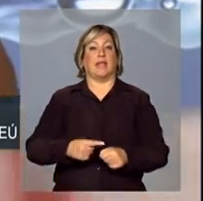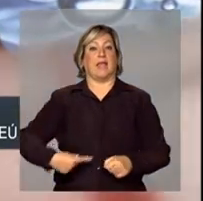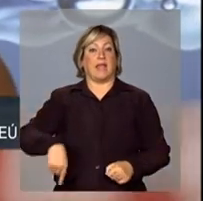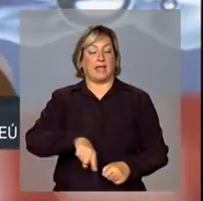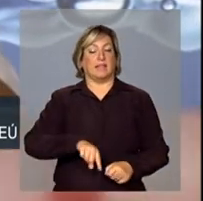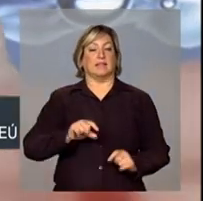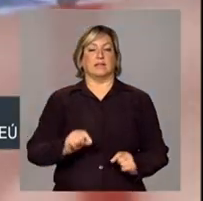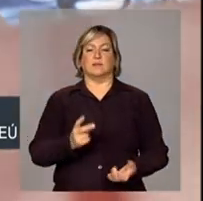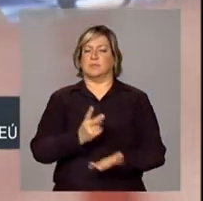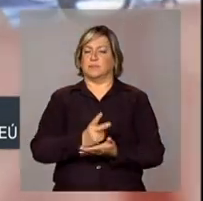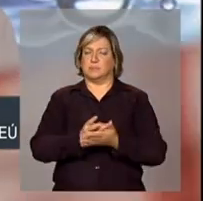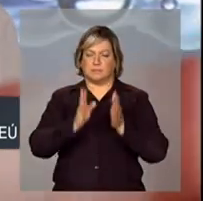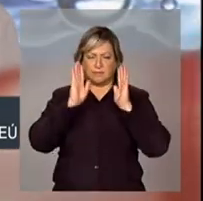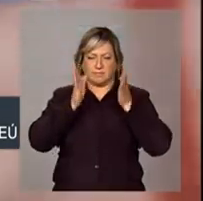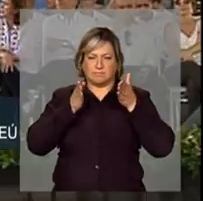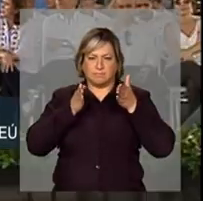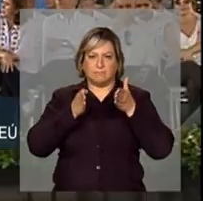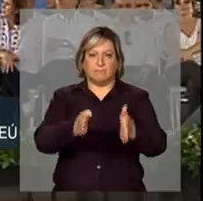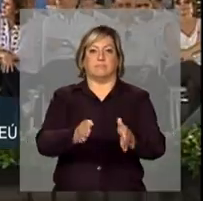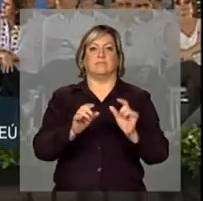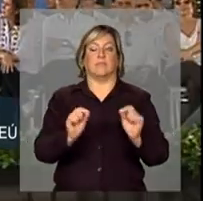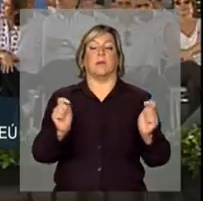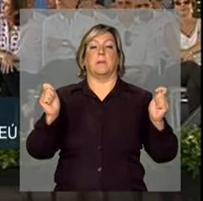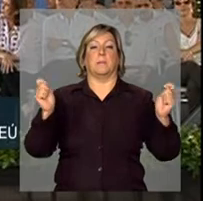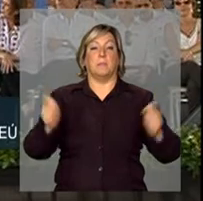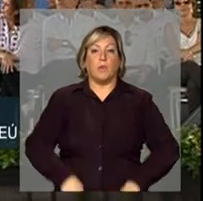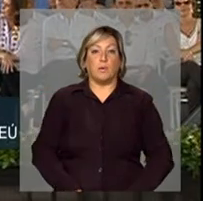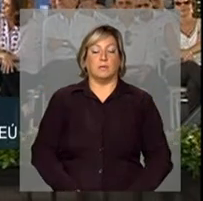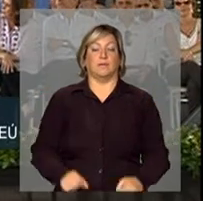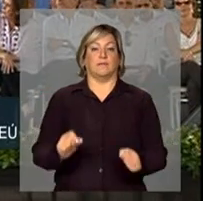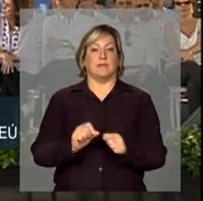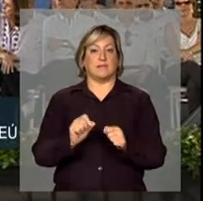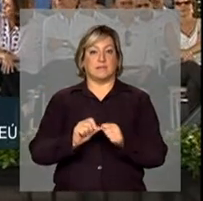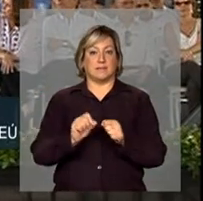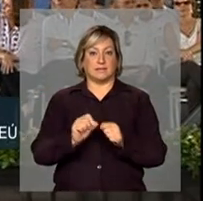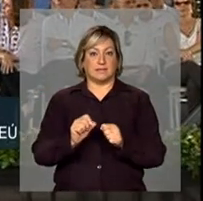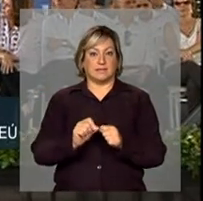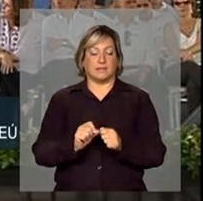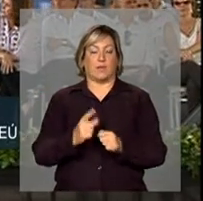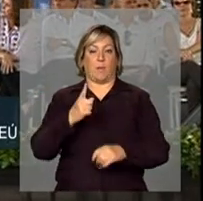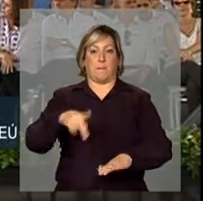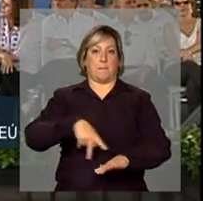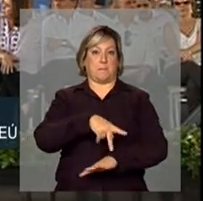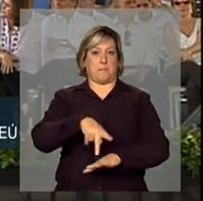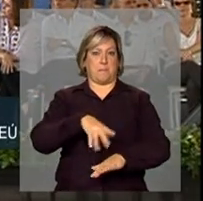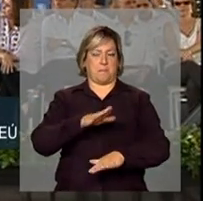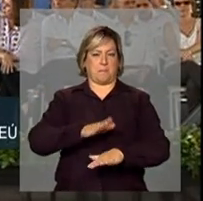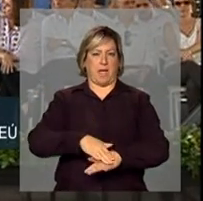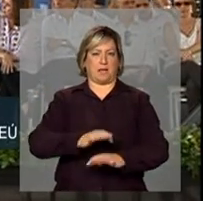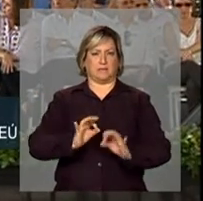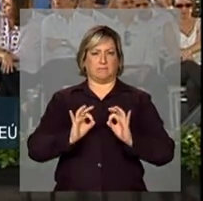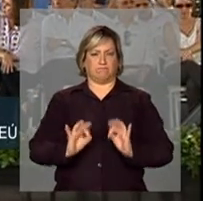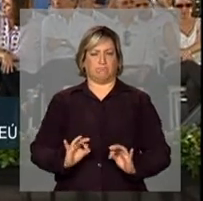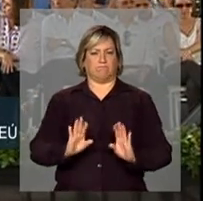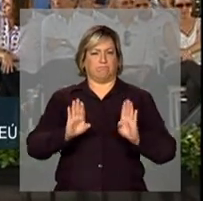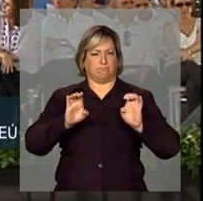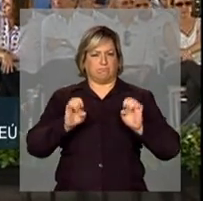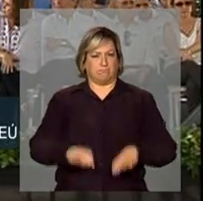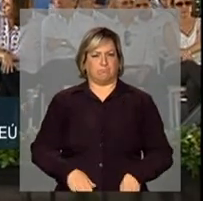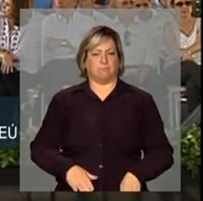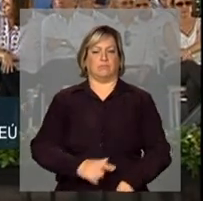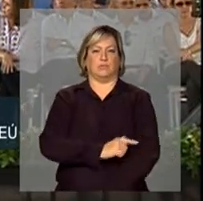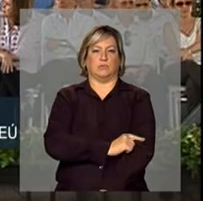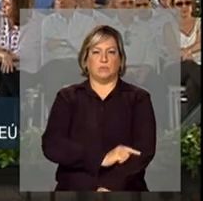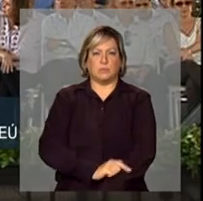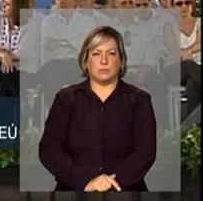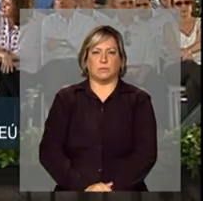vão na mesma direção, na possibilidade de construir um país mais equilibrado, um país mais